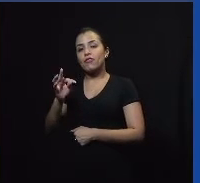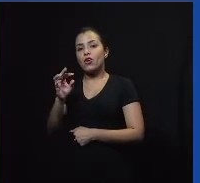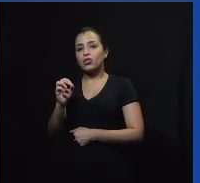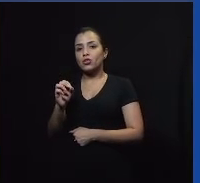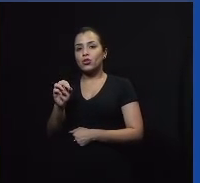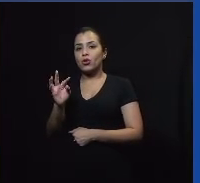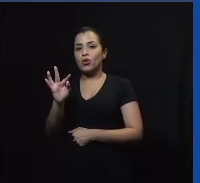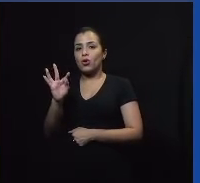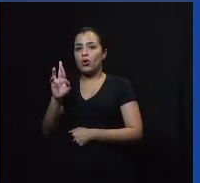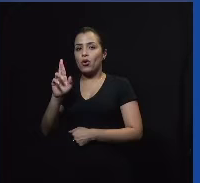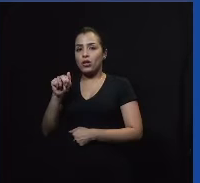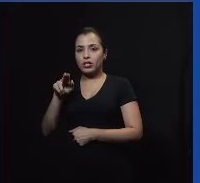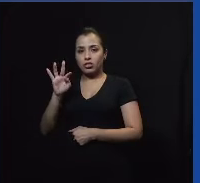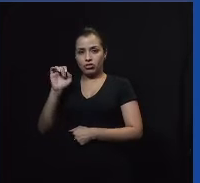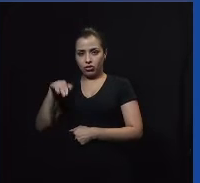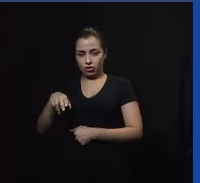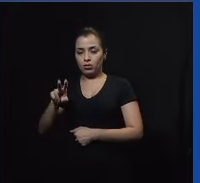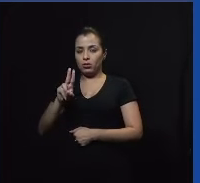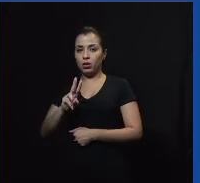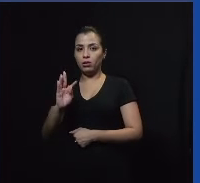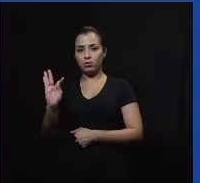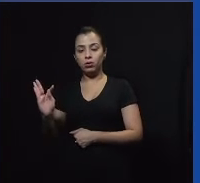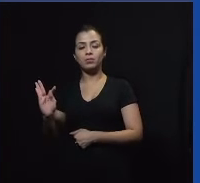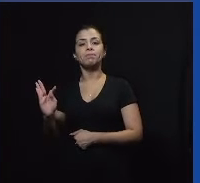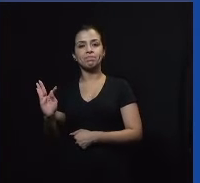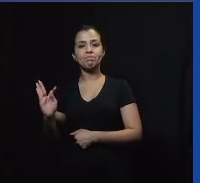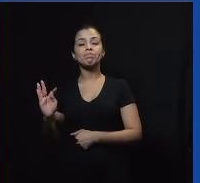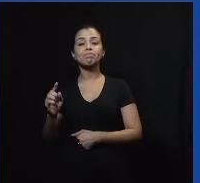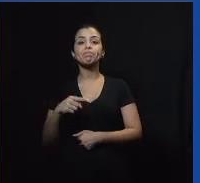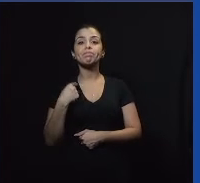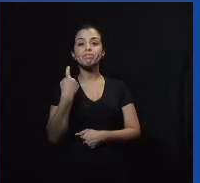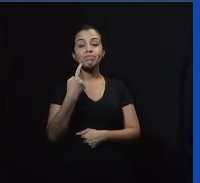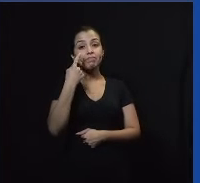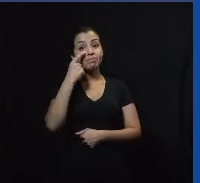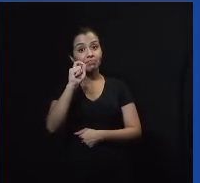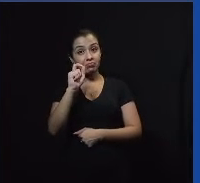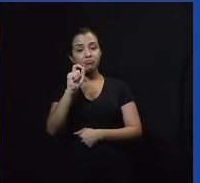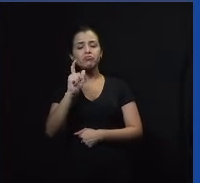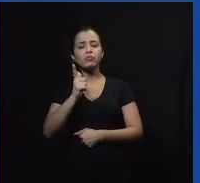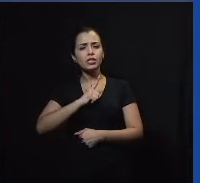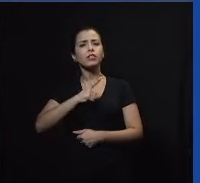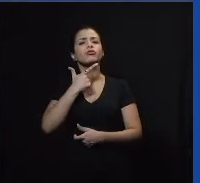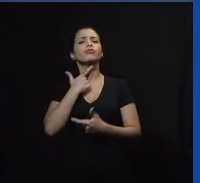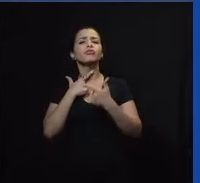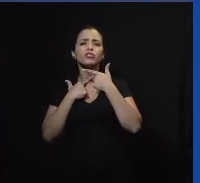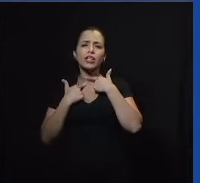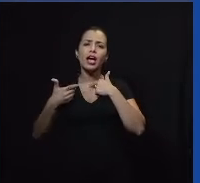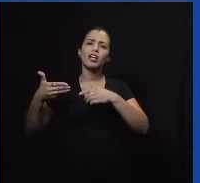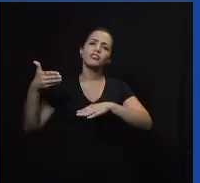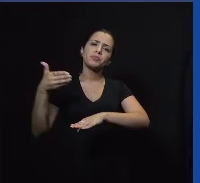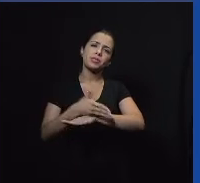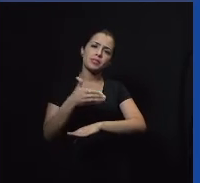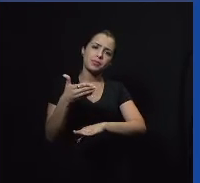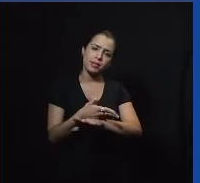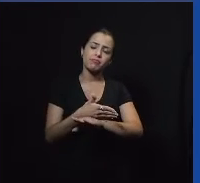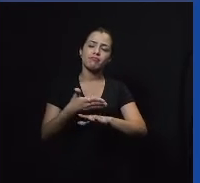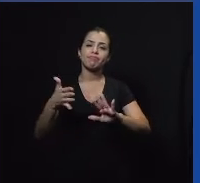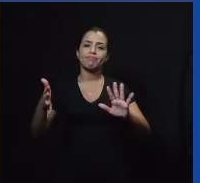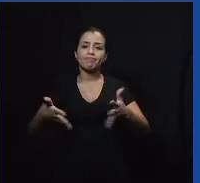a gente viu uma grande vontade, assim, de participação, de contribuição com a política, com a